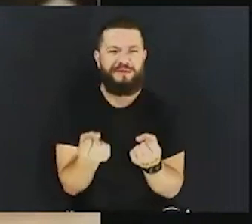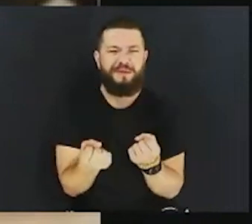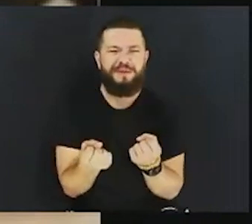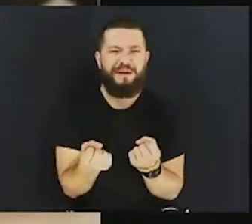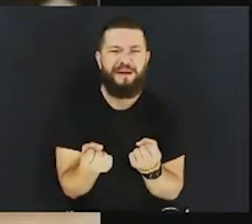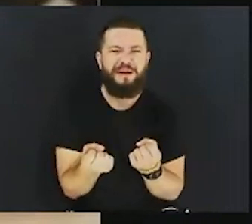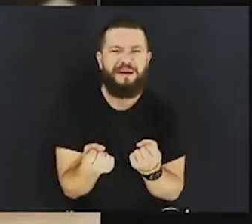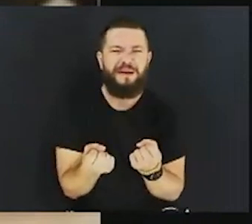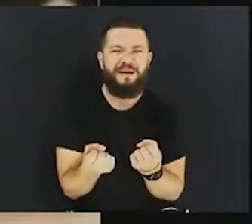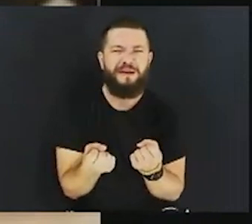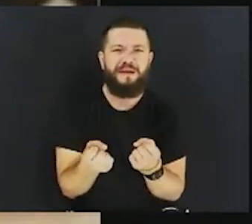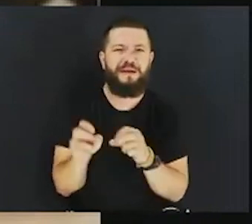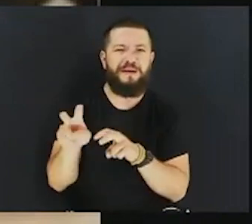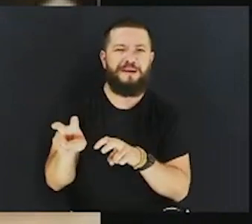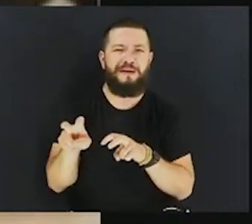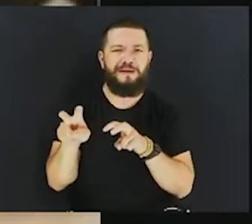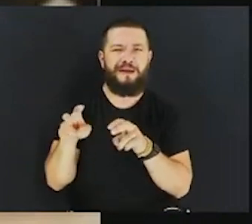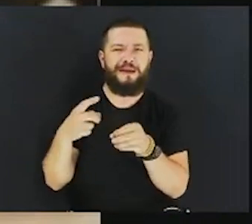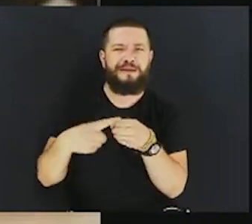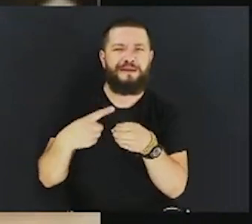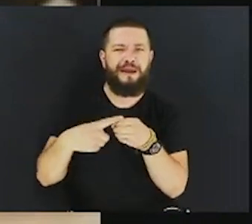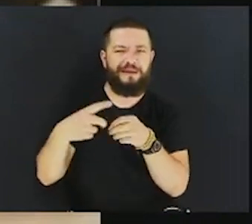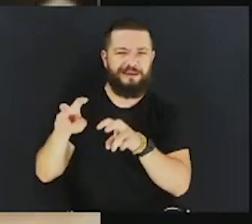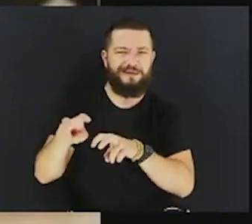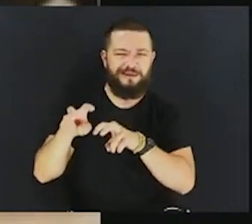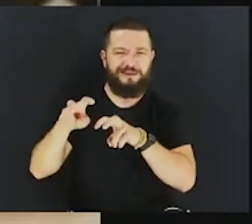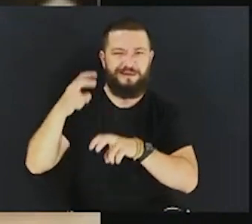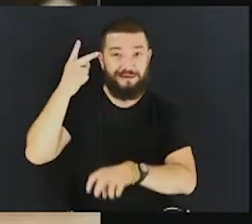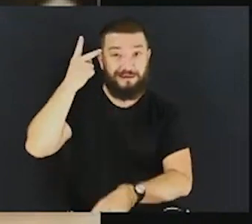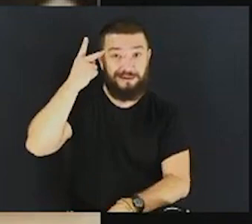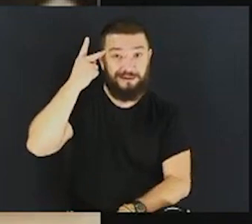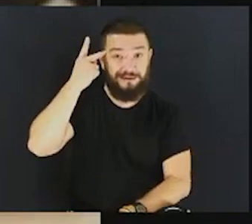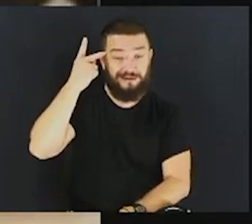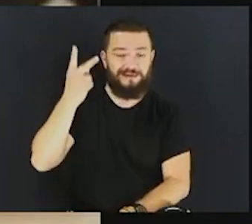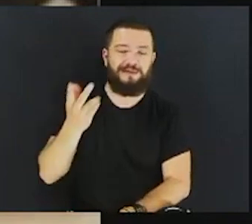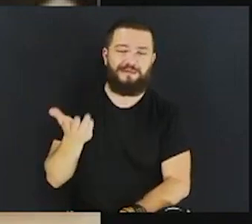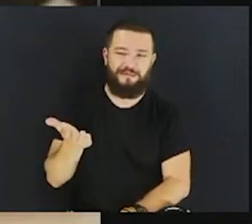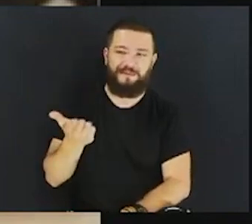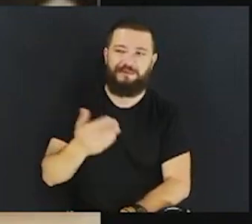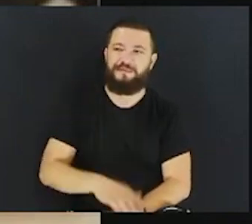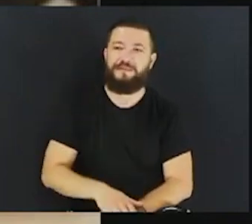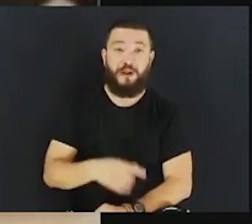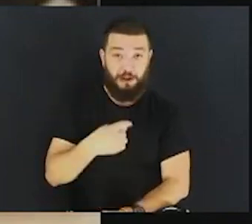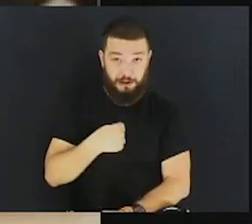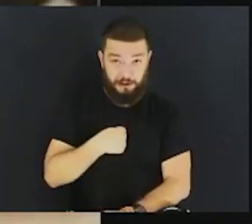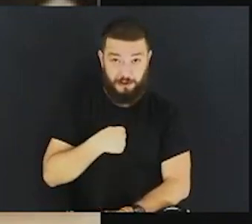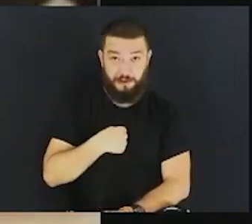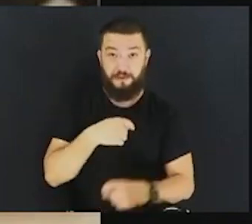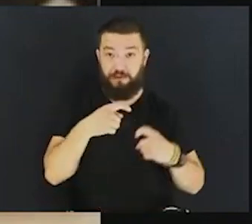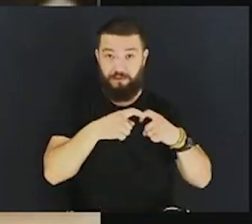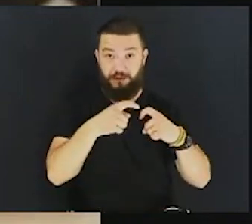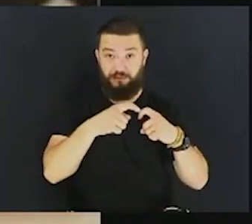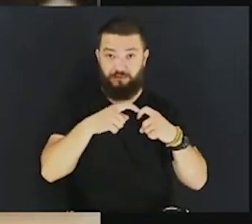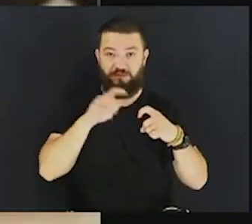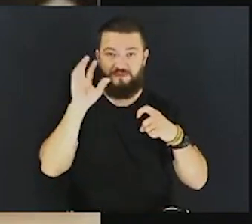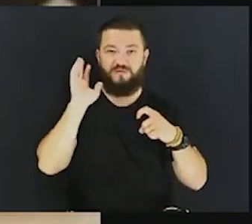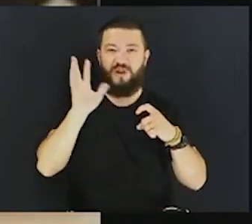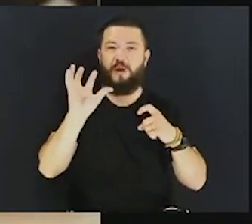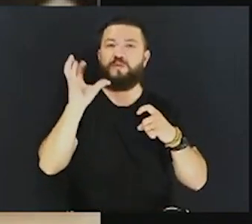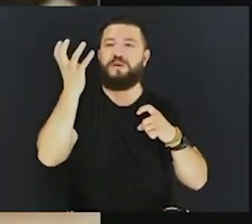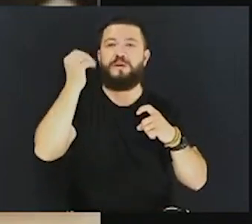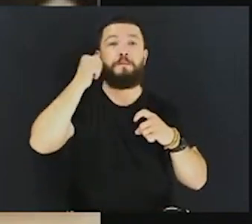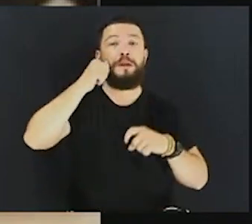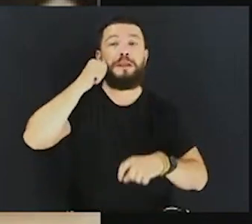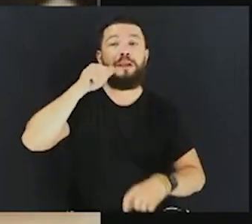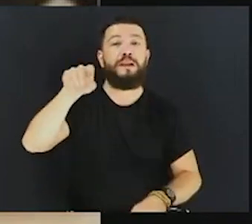isso pode acontecer em qualquer universidade. Eu mesma, quando médica legista, atendi por diversas vezes meninas que foram abusadas sexualmente em eventos